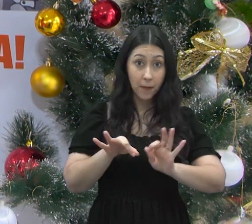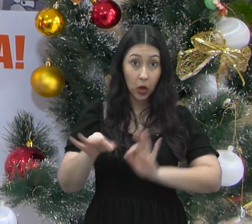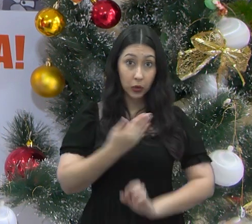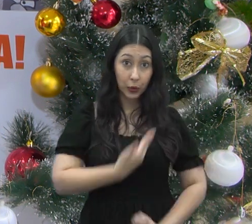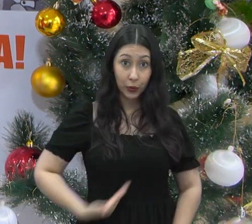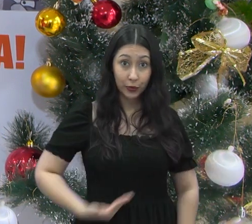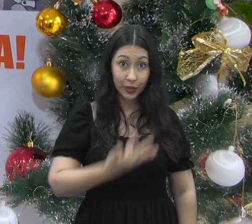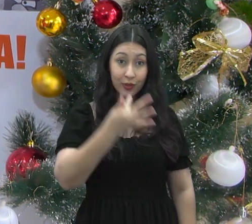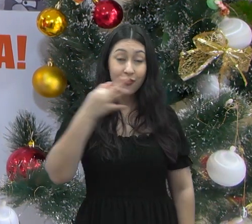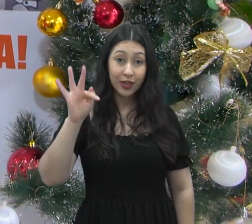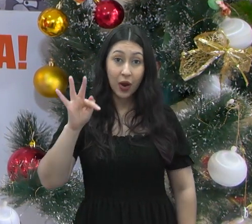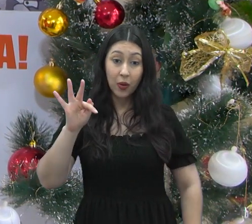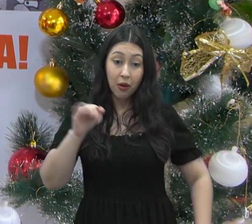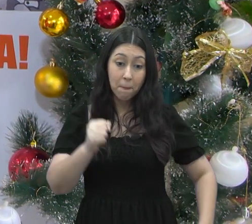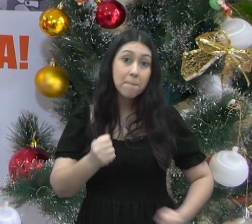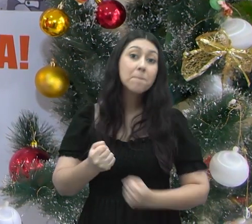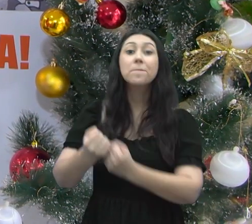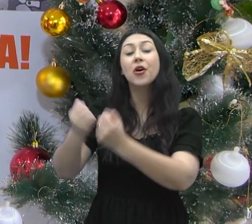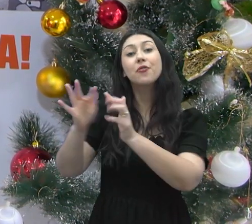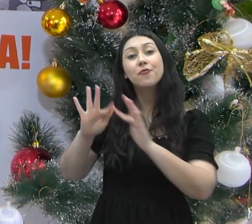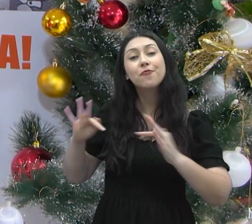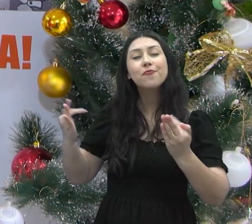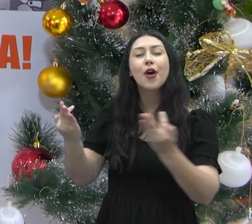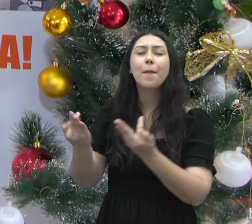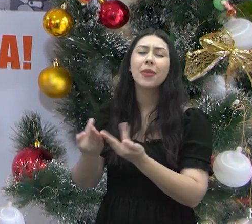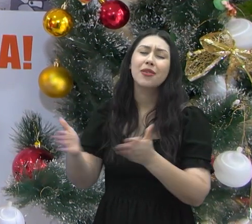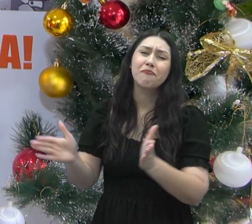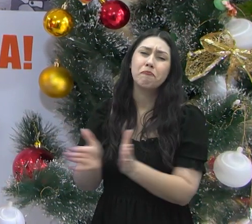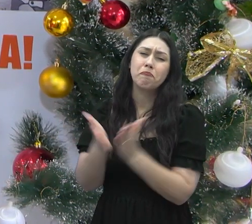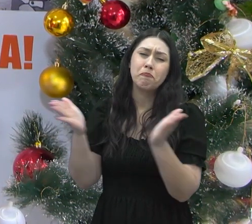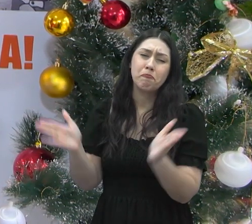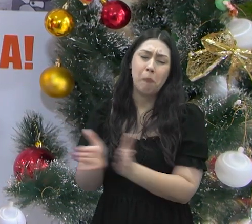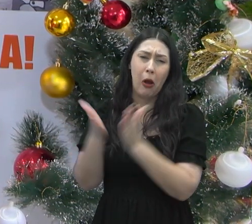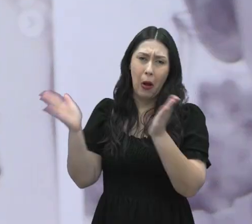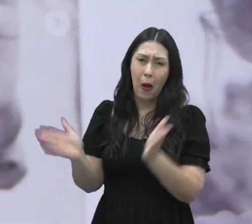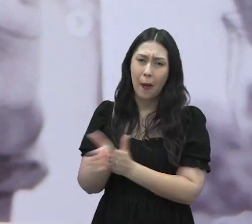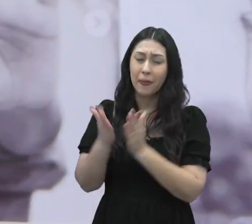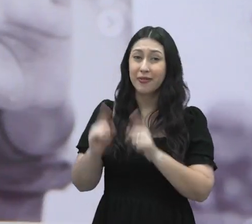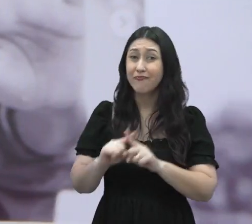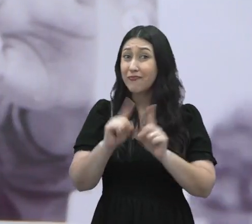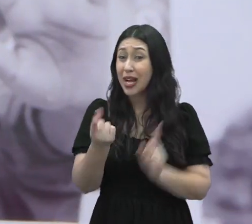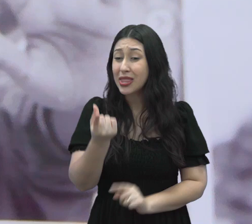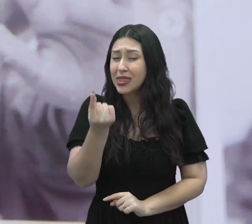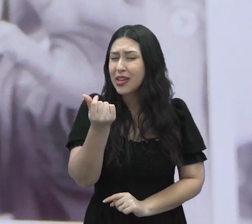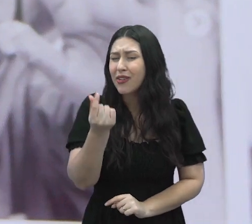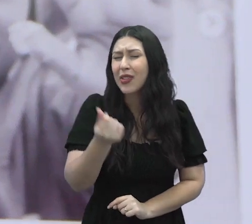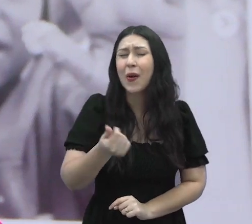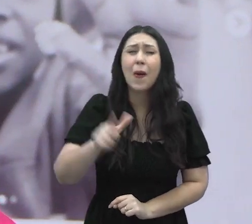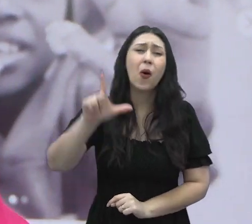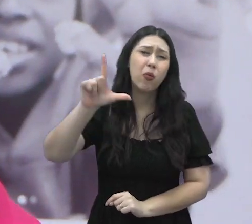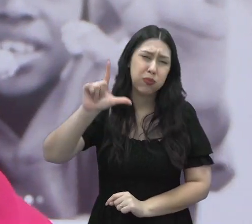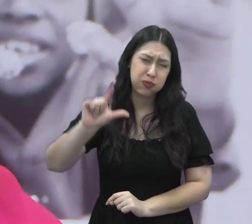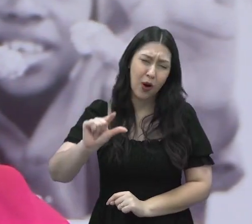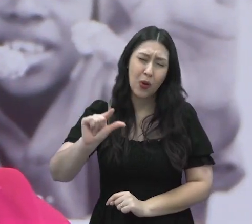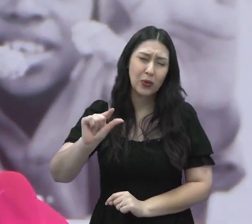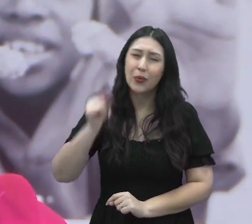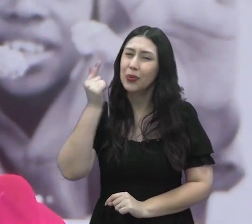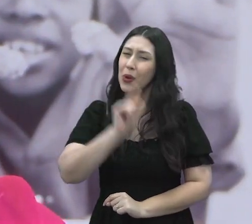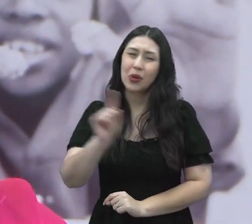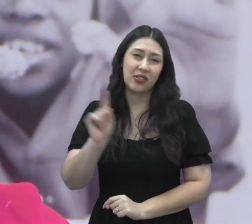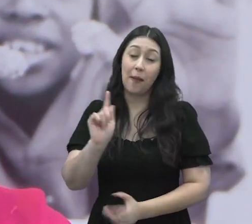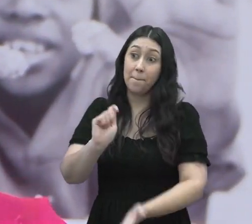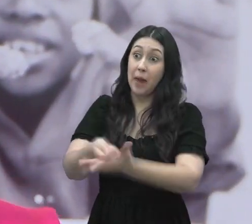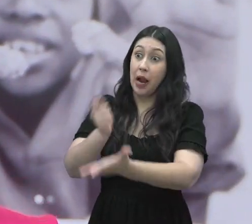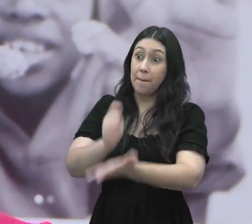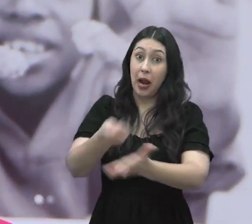governo federal que garante renda para famílias em situação de pobreza. Mas o valor não é o suficiente para